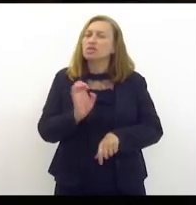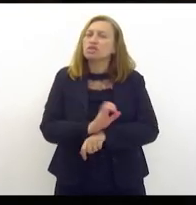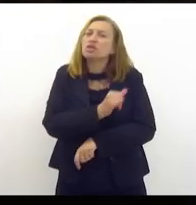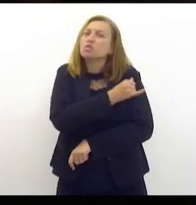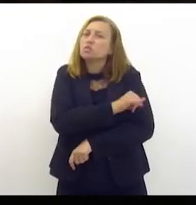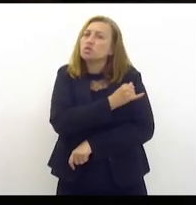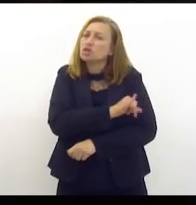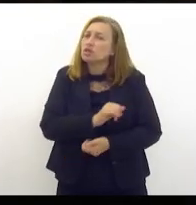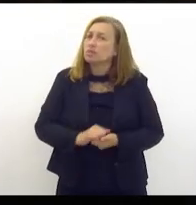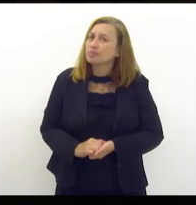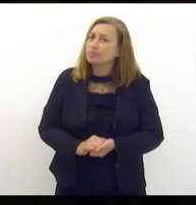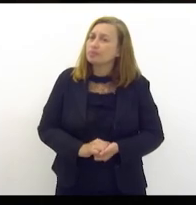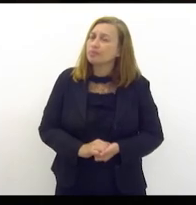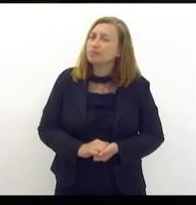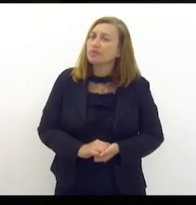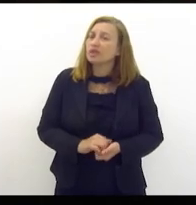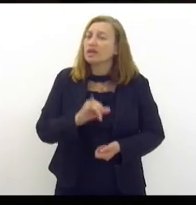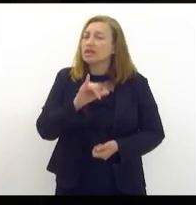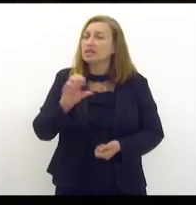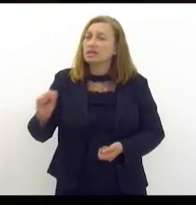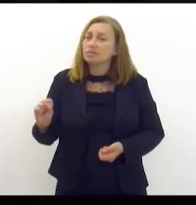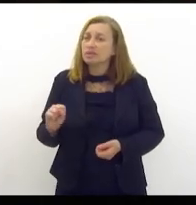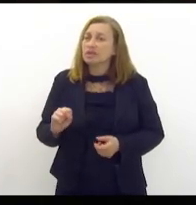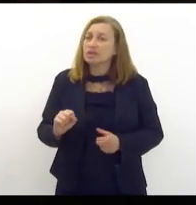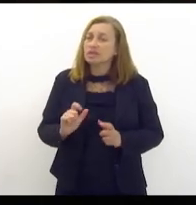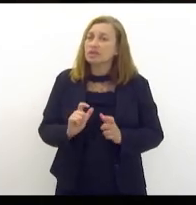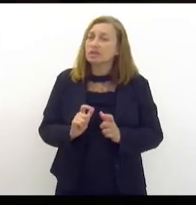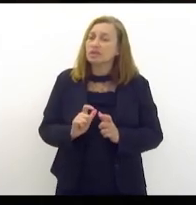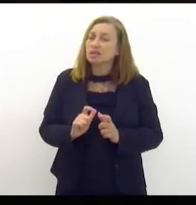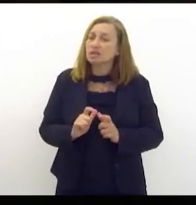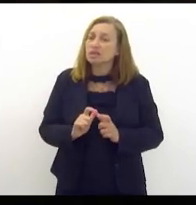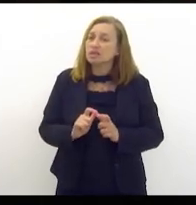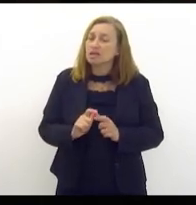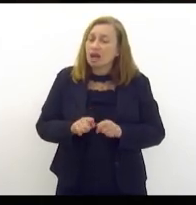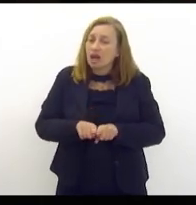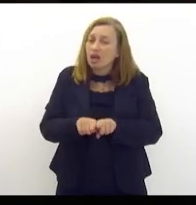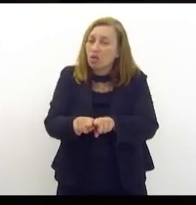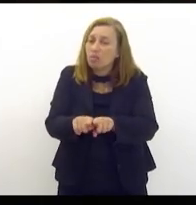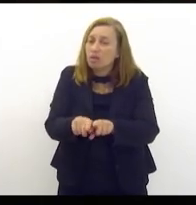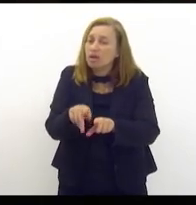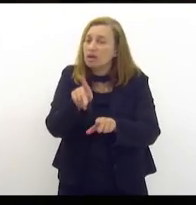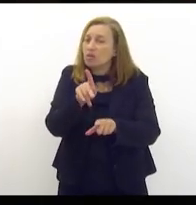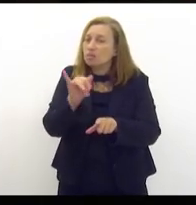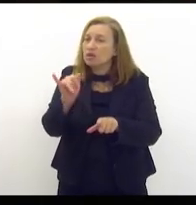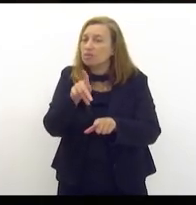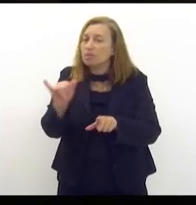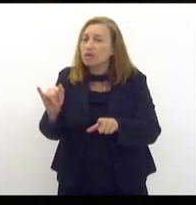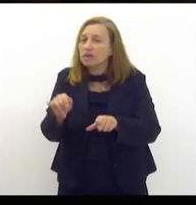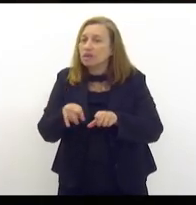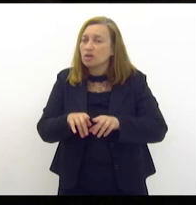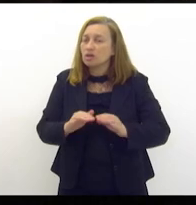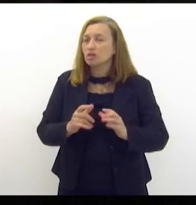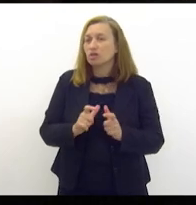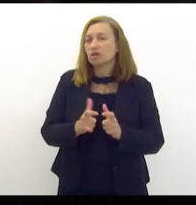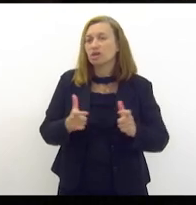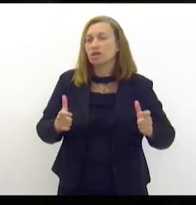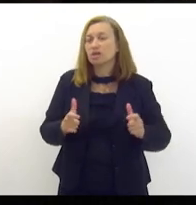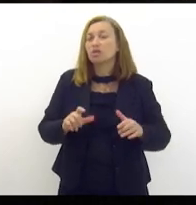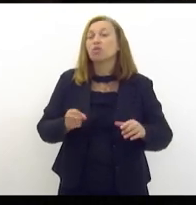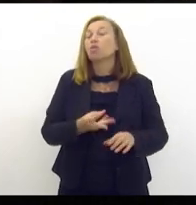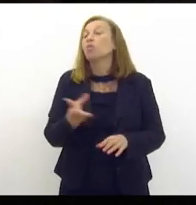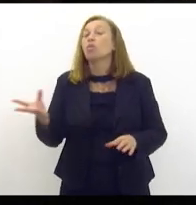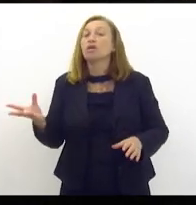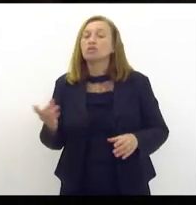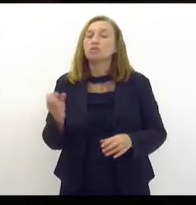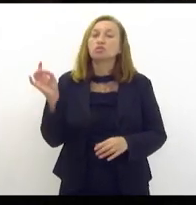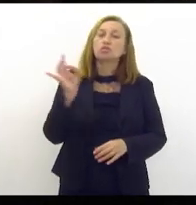do Rio de Janeiro, porque o ICMS cresce com o PIB. Nos últimos 10 anos, quanto cresceu o PIB do Estado nos últimos